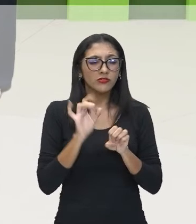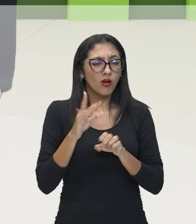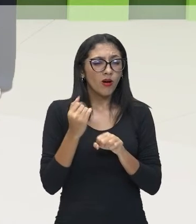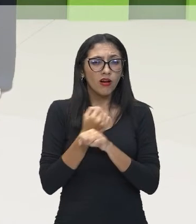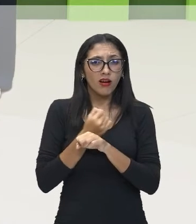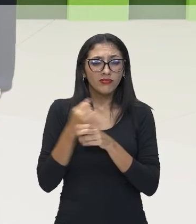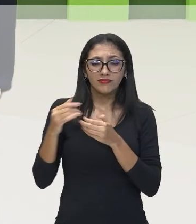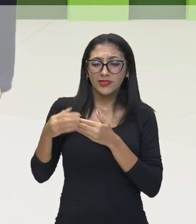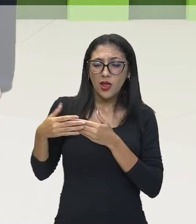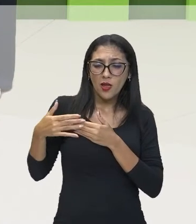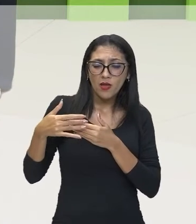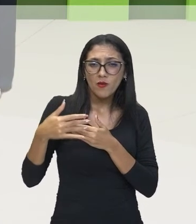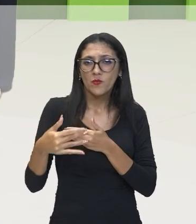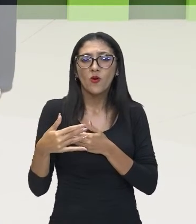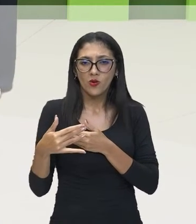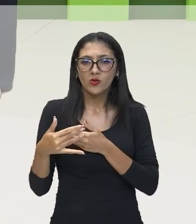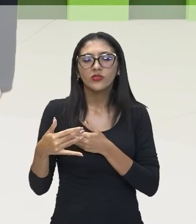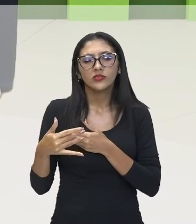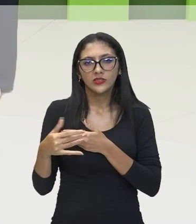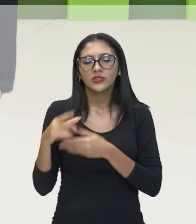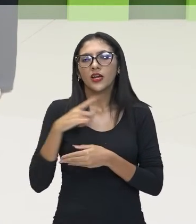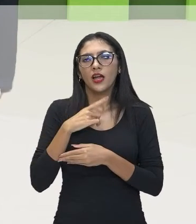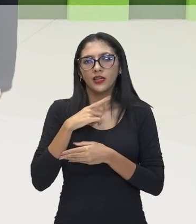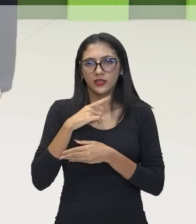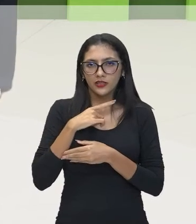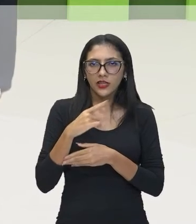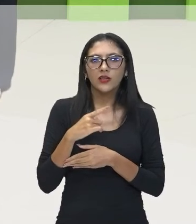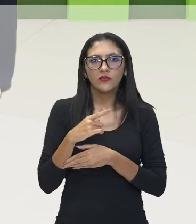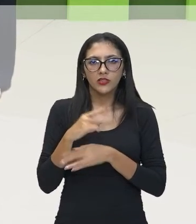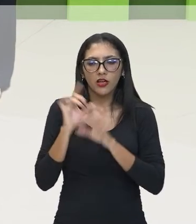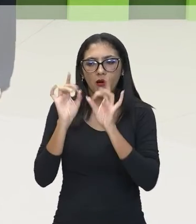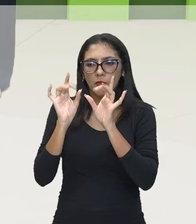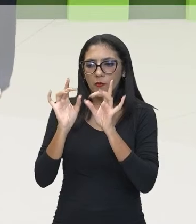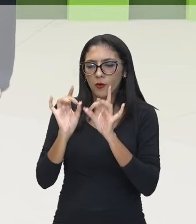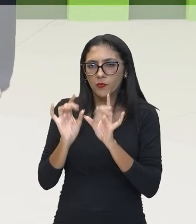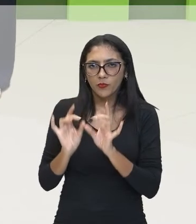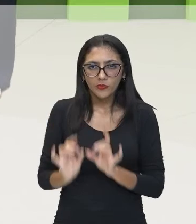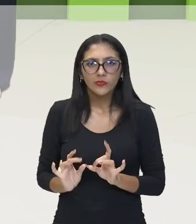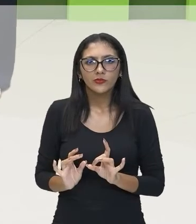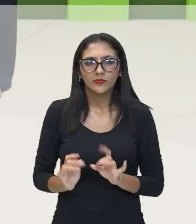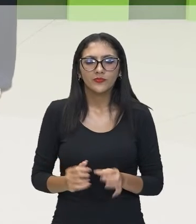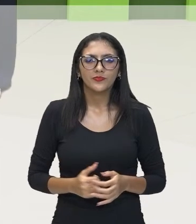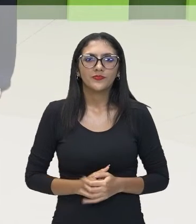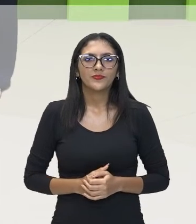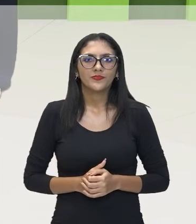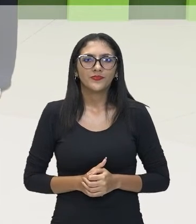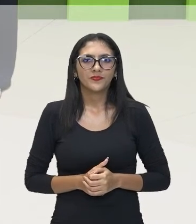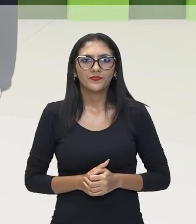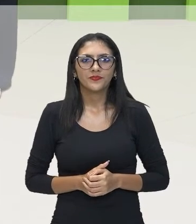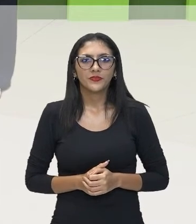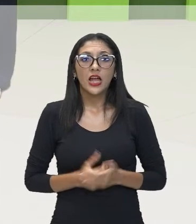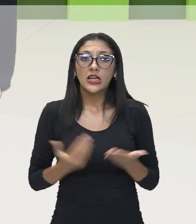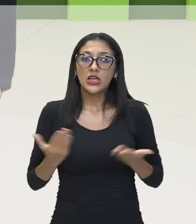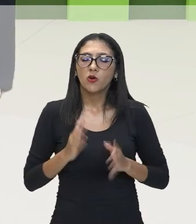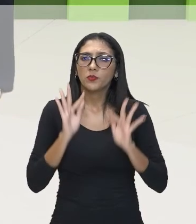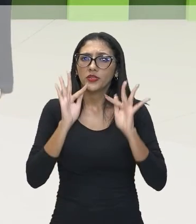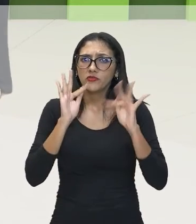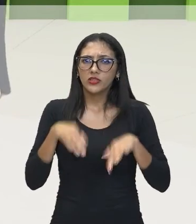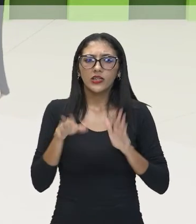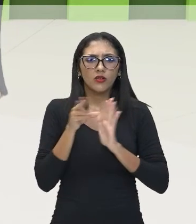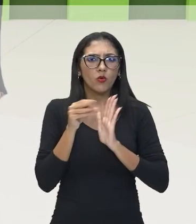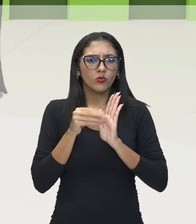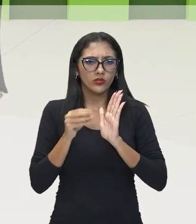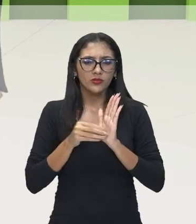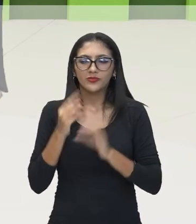é que, né, ela acabou recebendo ali as condecorações, tá? E aí, para a gente finalizar a aula de hoje, vamos falar da